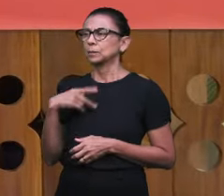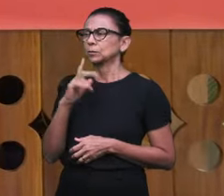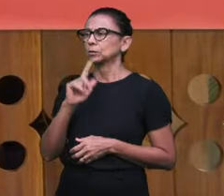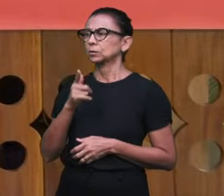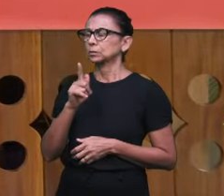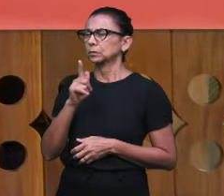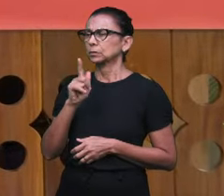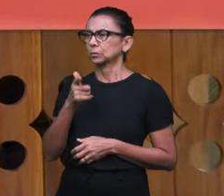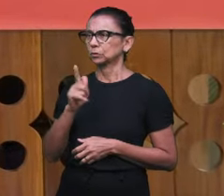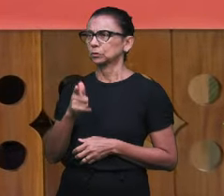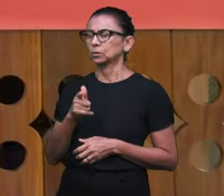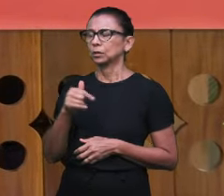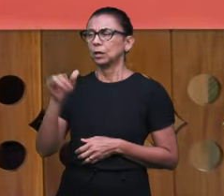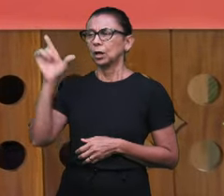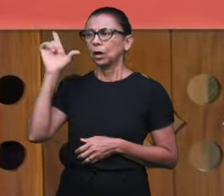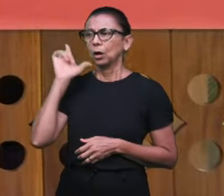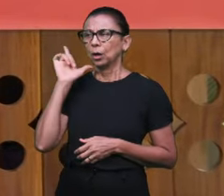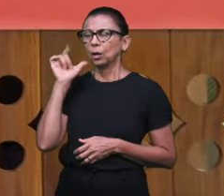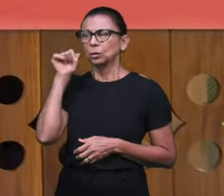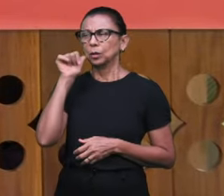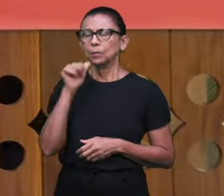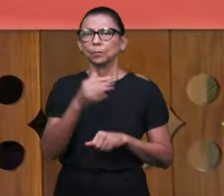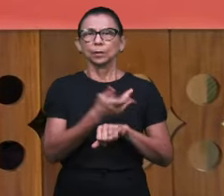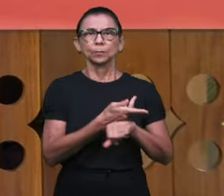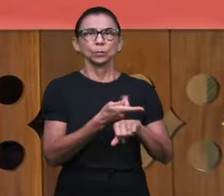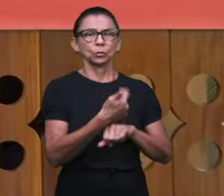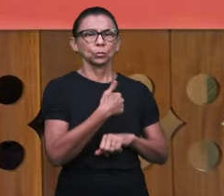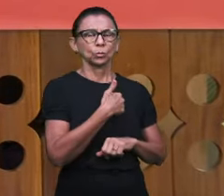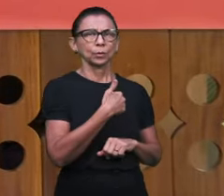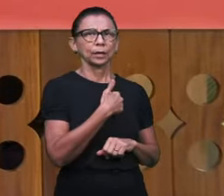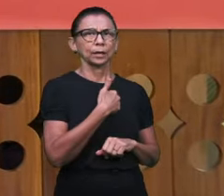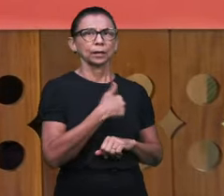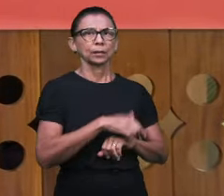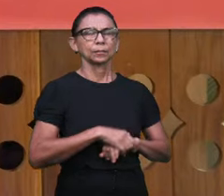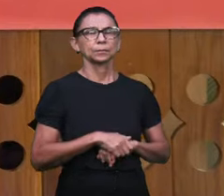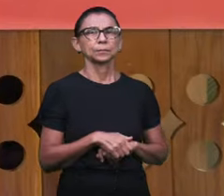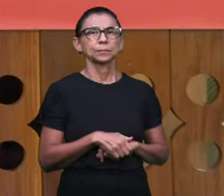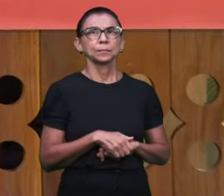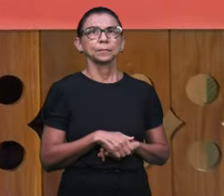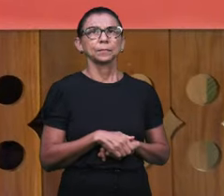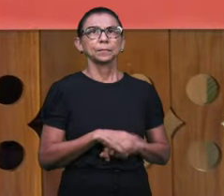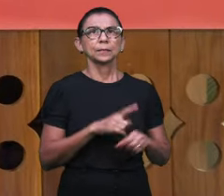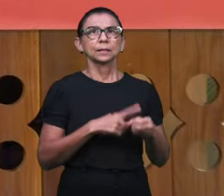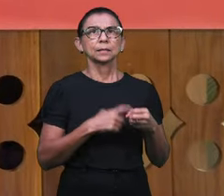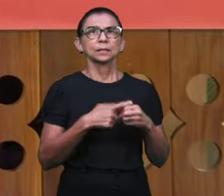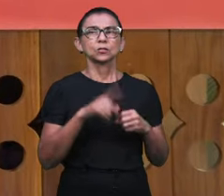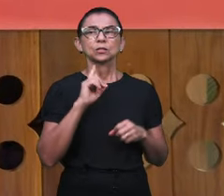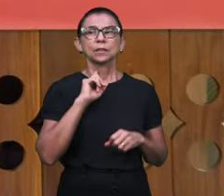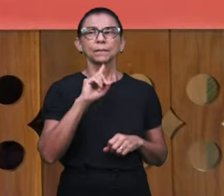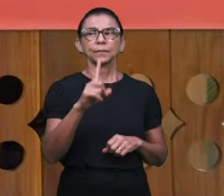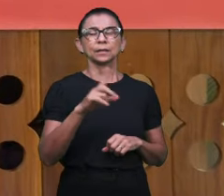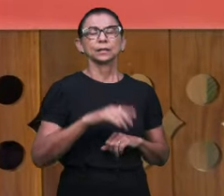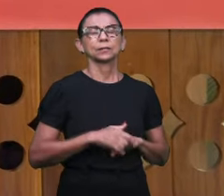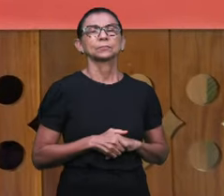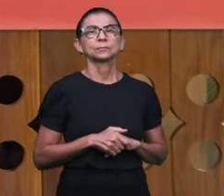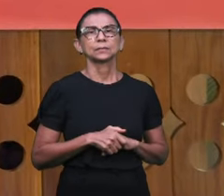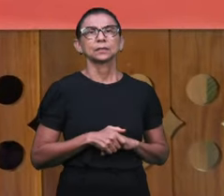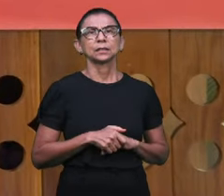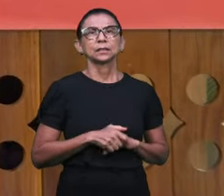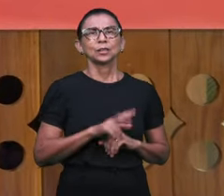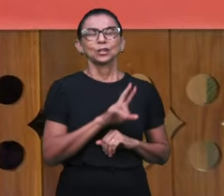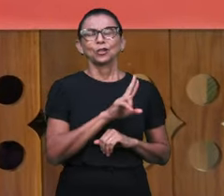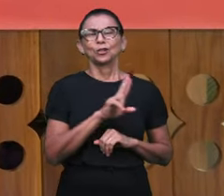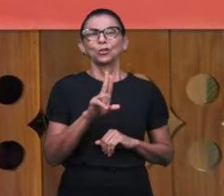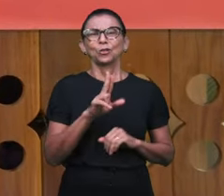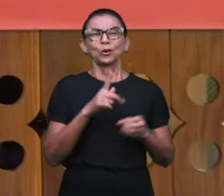Cajuri. Cajuri é perto de Viçosa, é uma cidadezinha pequenininha. Sim. Ela falou assim, eu sei que nunca vocês vão falar esse nome na EBD. Pronto, estamos falando aqui agora. Falou. E mandando um